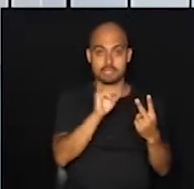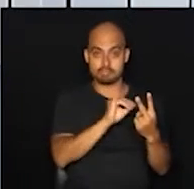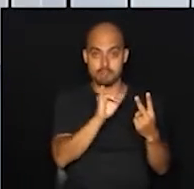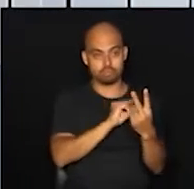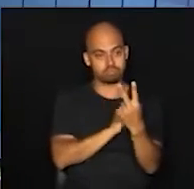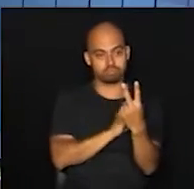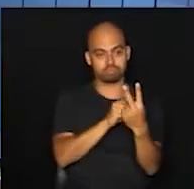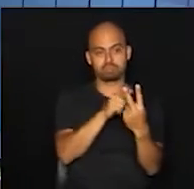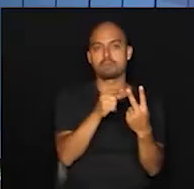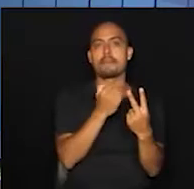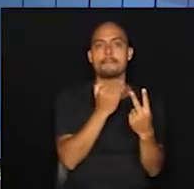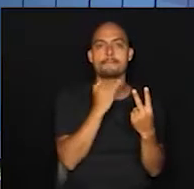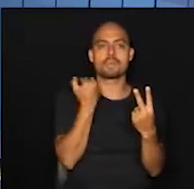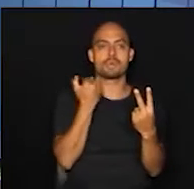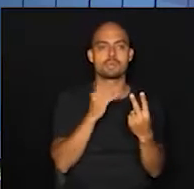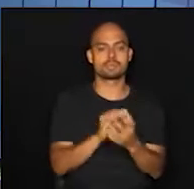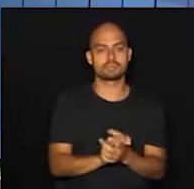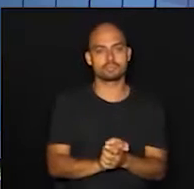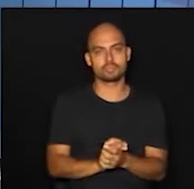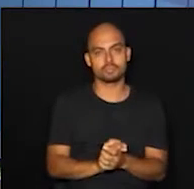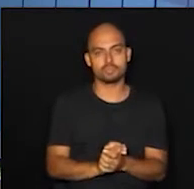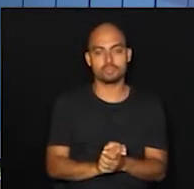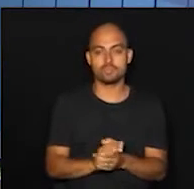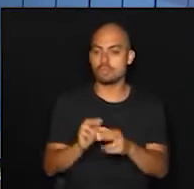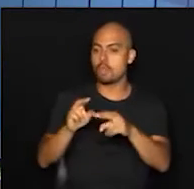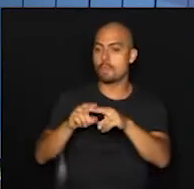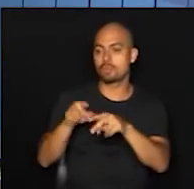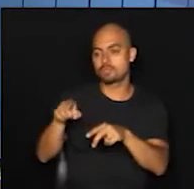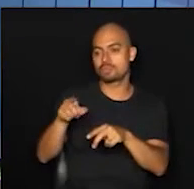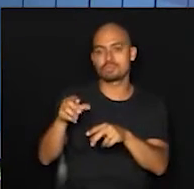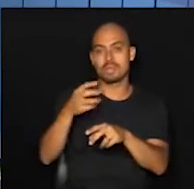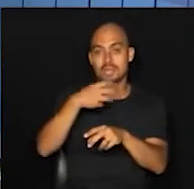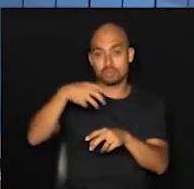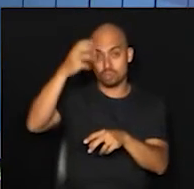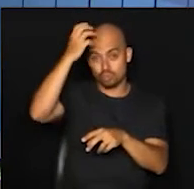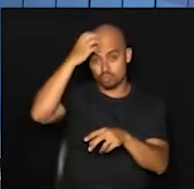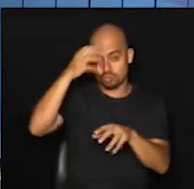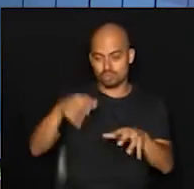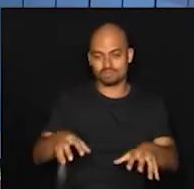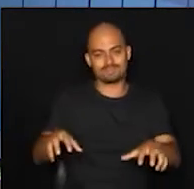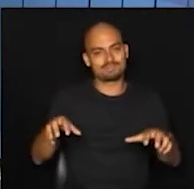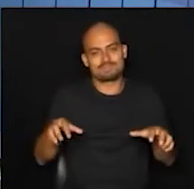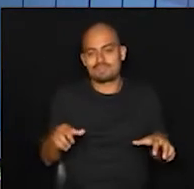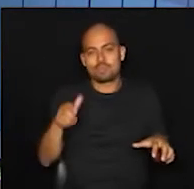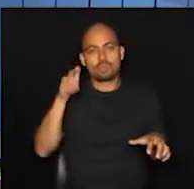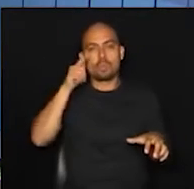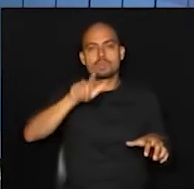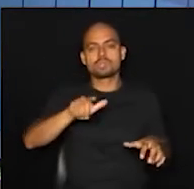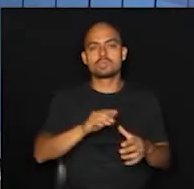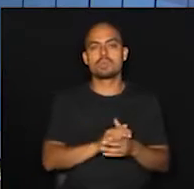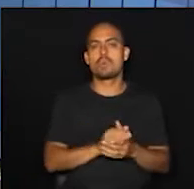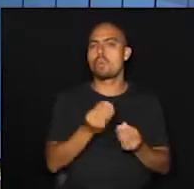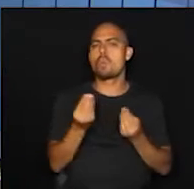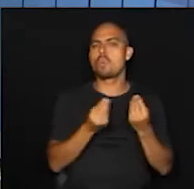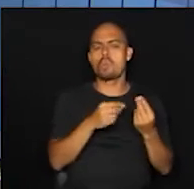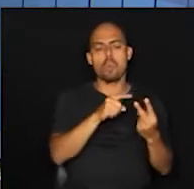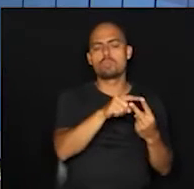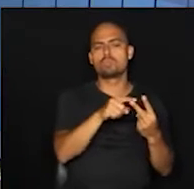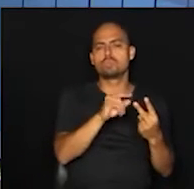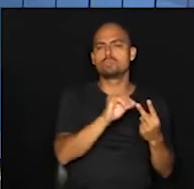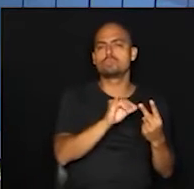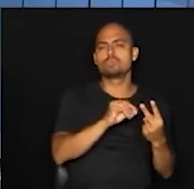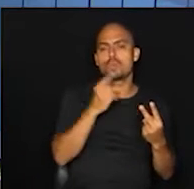bem visto já com esse machismo que existia na época. Como é que eles viam essa